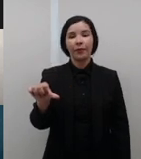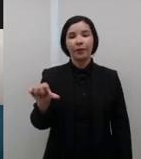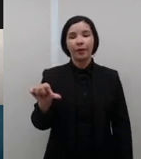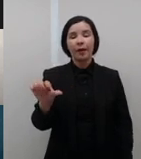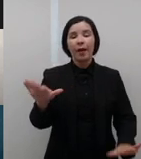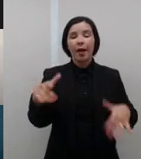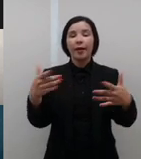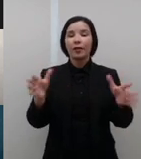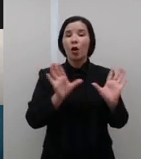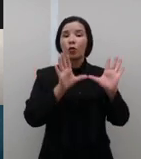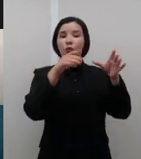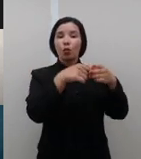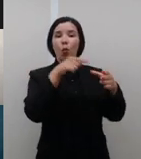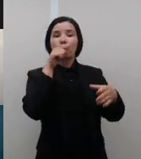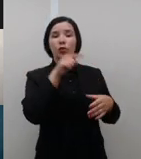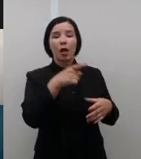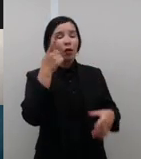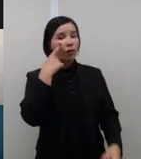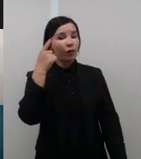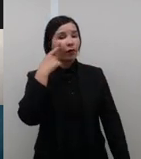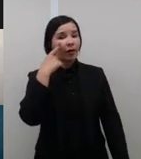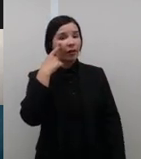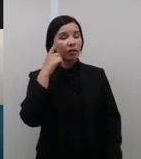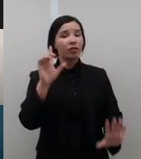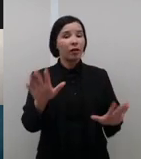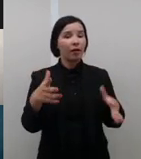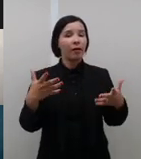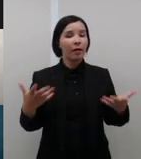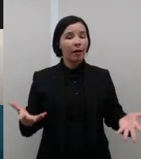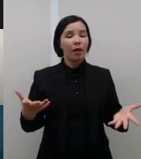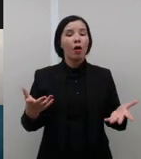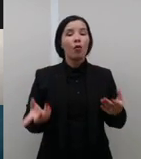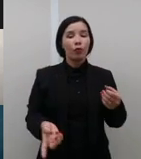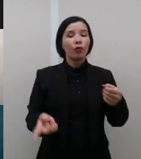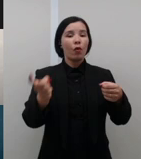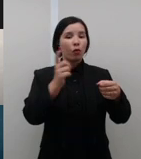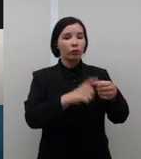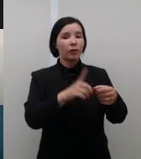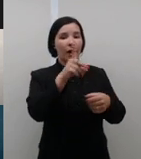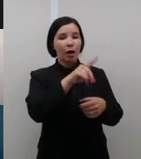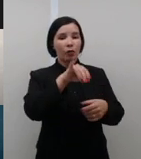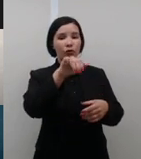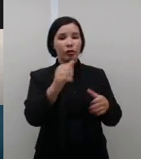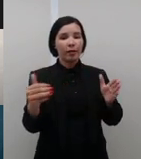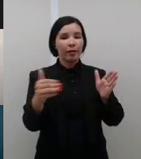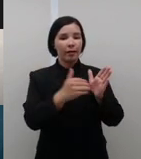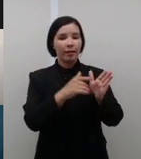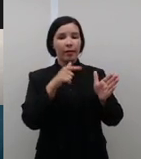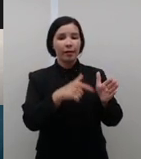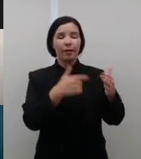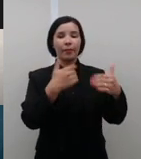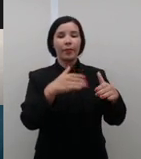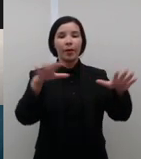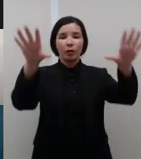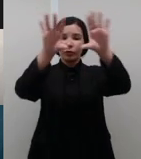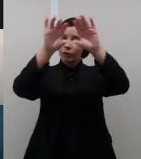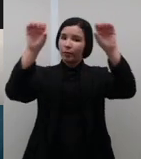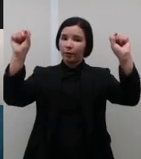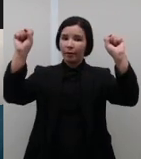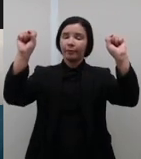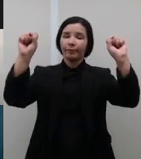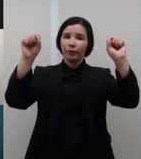e, veja, fazendo, então, restaurar a data que foi fixada pela primeira vez no Tribunal em